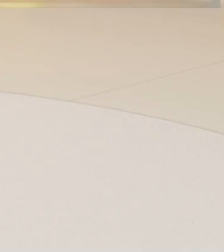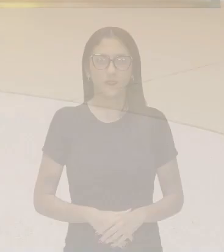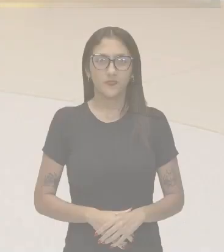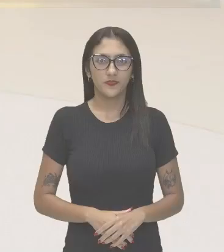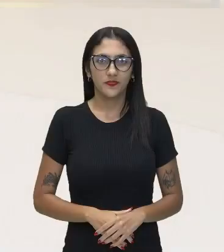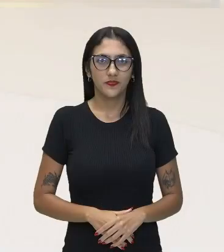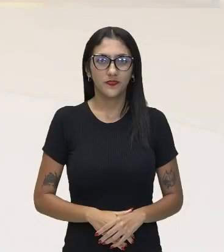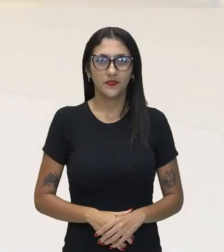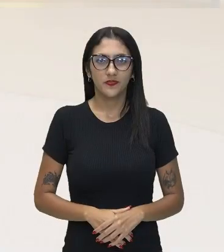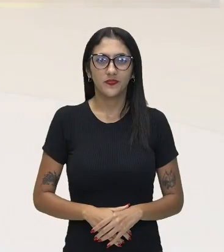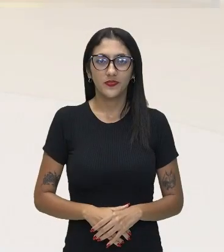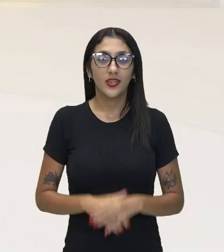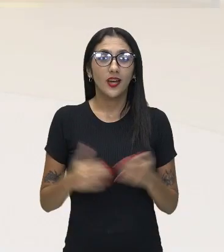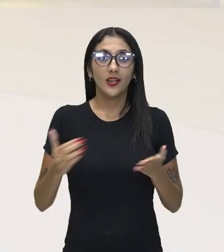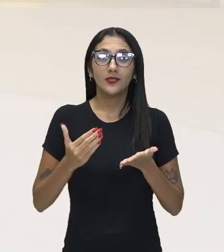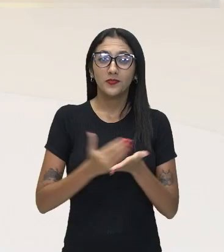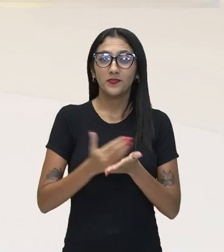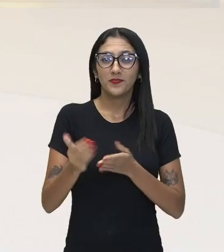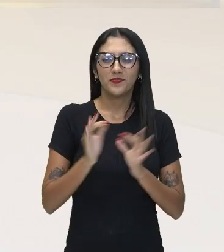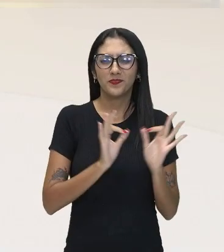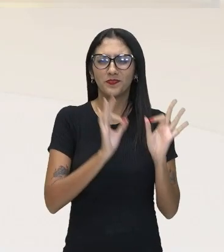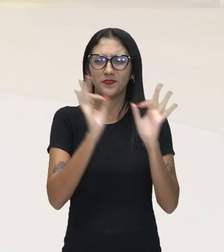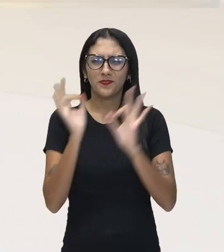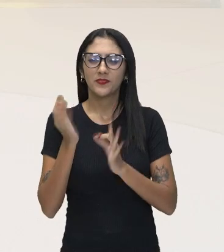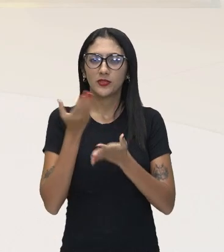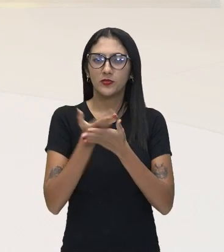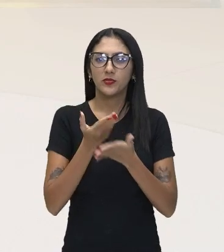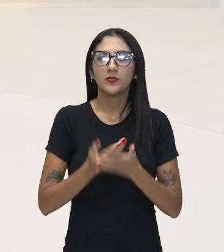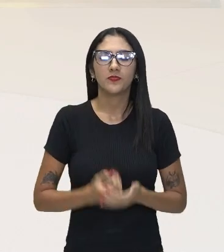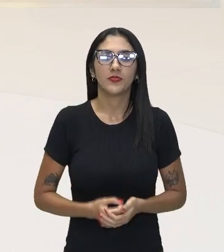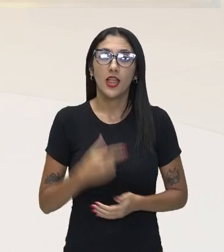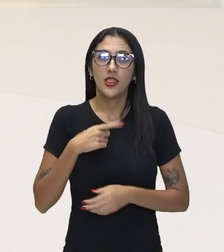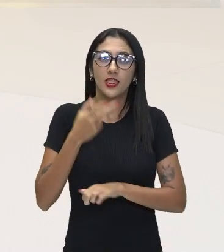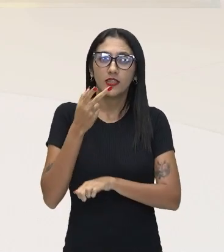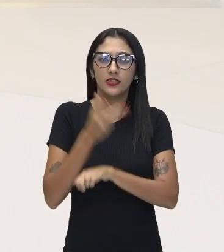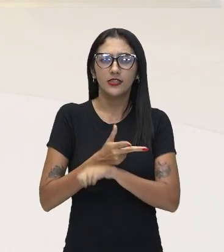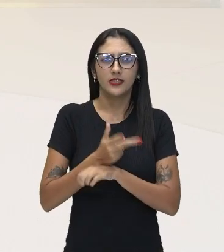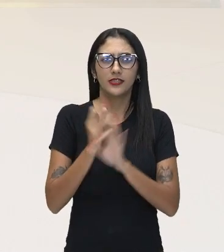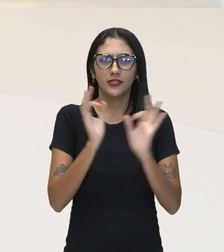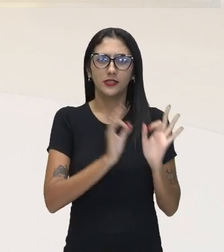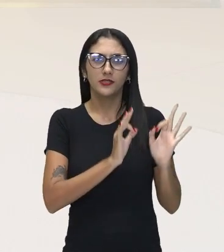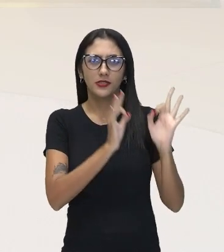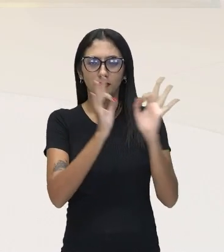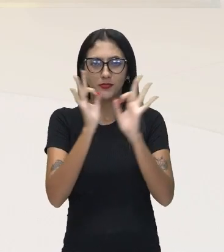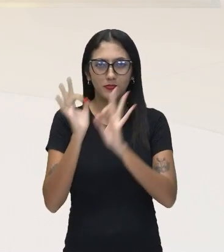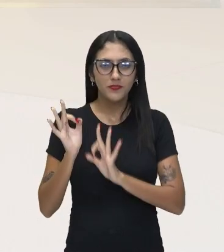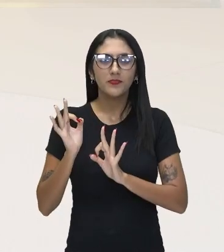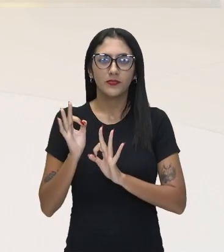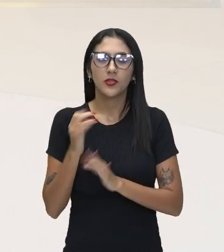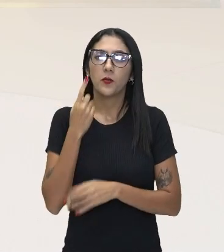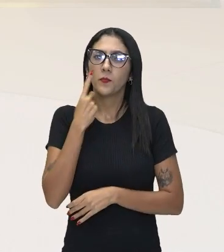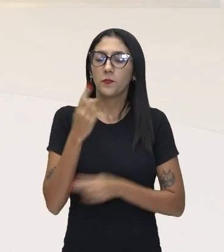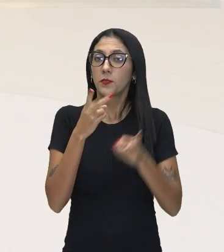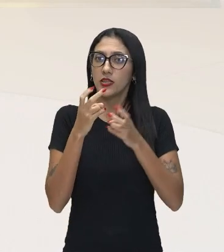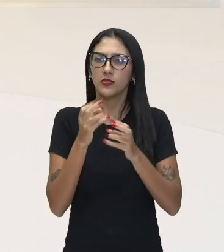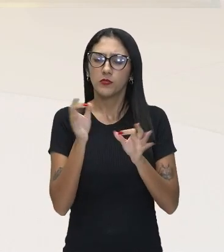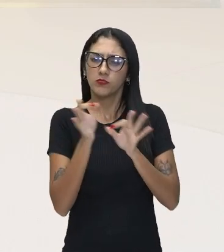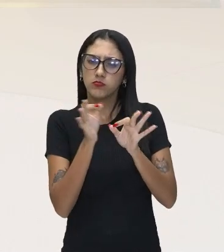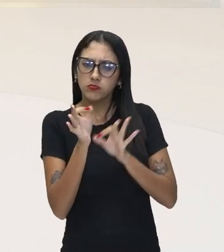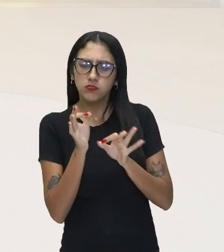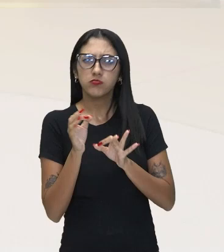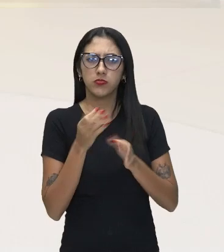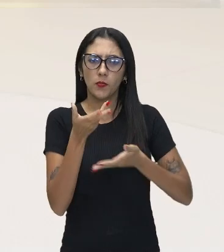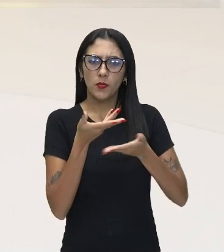Vamos começar trilhando o nosso conhecimento, então nós temos um vídeo, observem bem esse diálogo que nós temos aí algumas